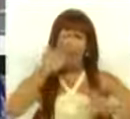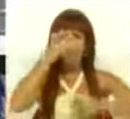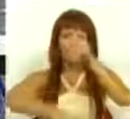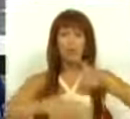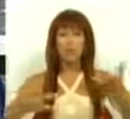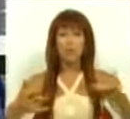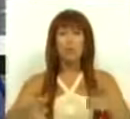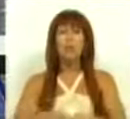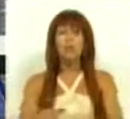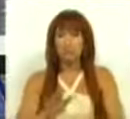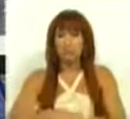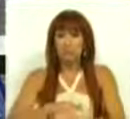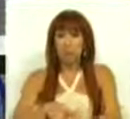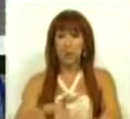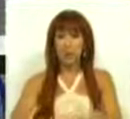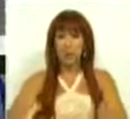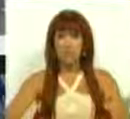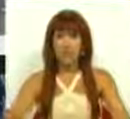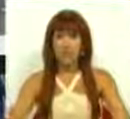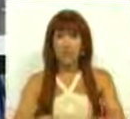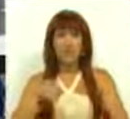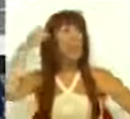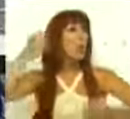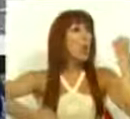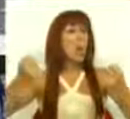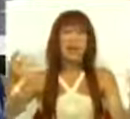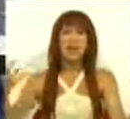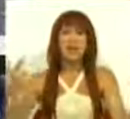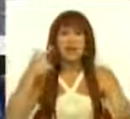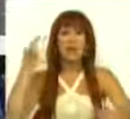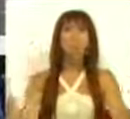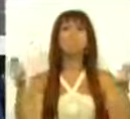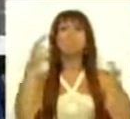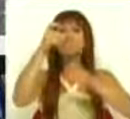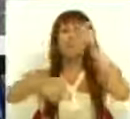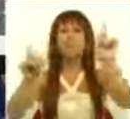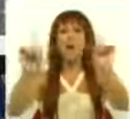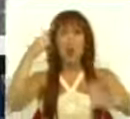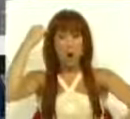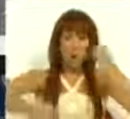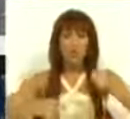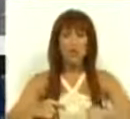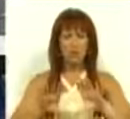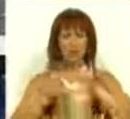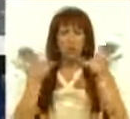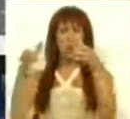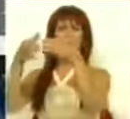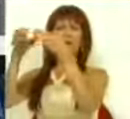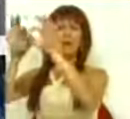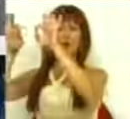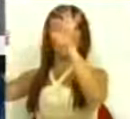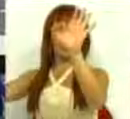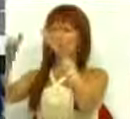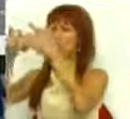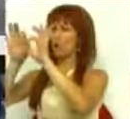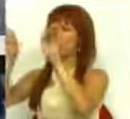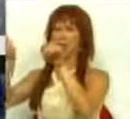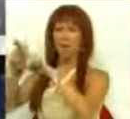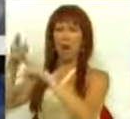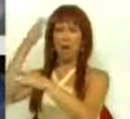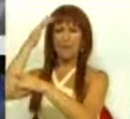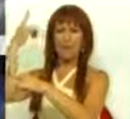popular, pois quanto a estas reformas, a contestação não é popular, a contestação é de elites, das elites que